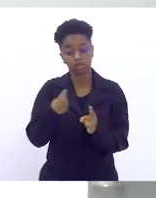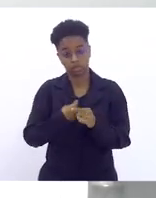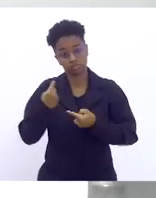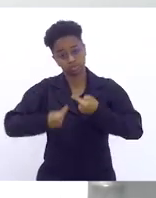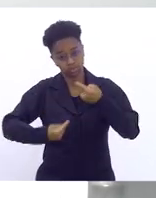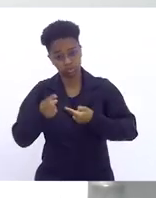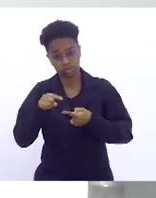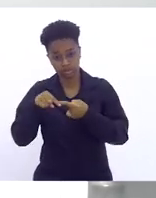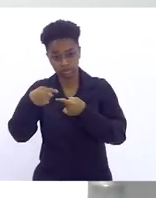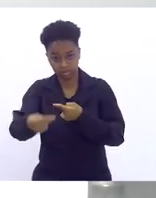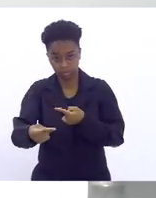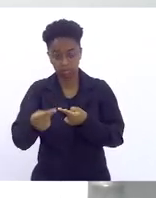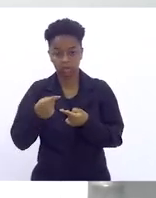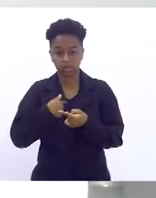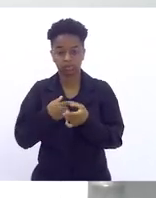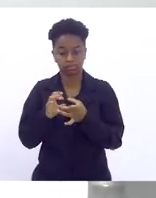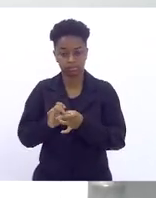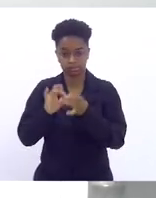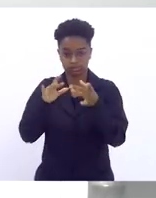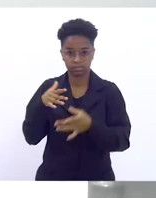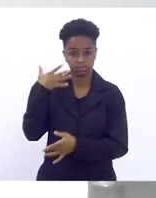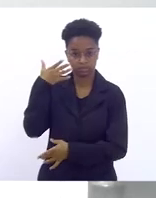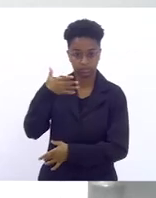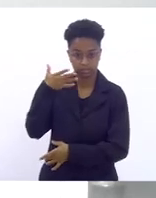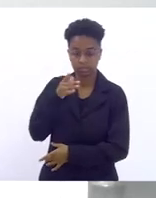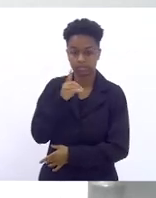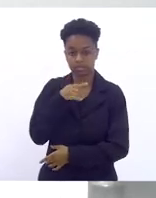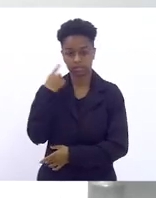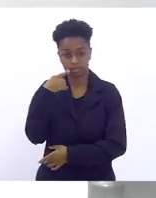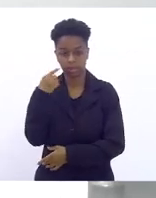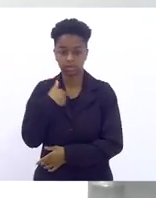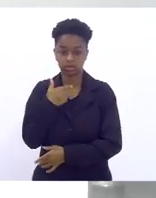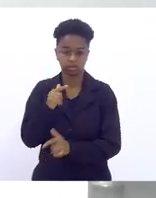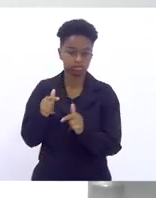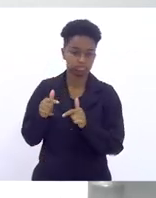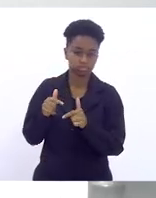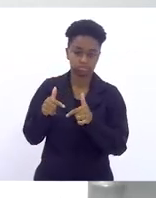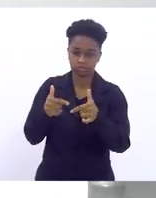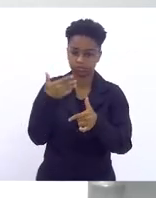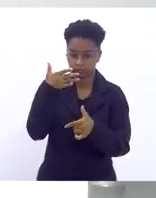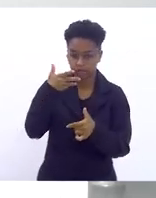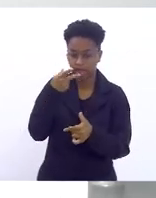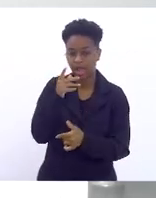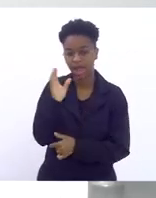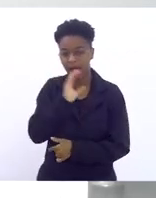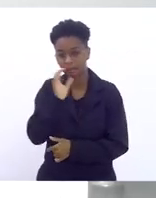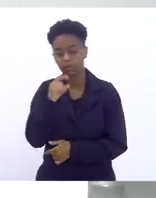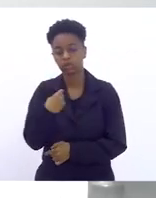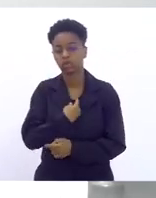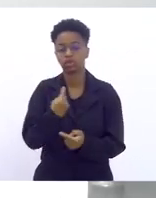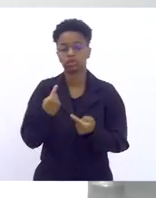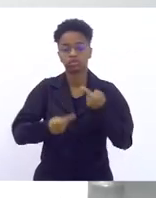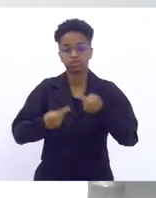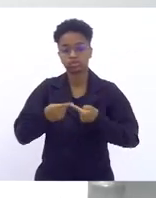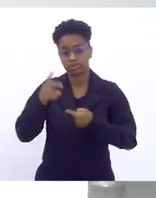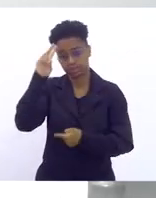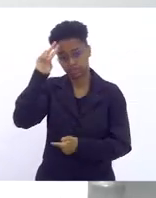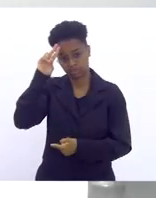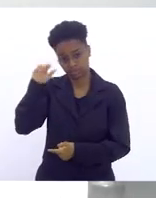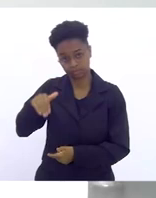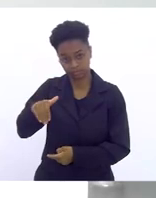depois eu vou abrir a palavra para os deputados fazendo intervençãozinha rápida a gente vai discutir já na segunda-feira